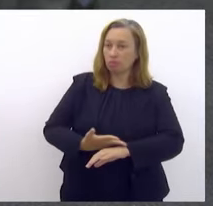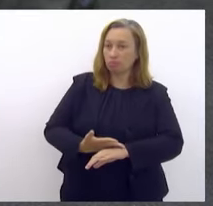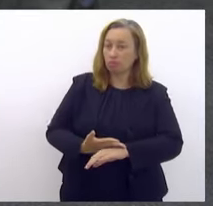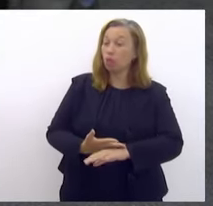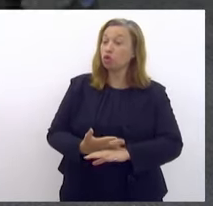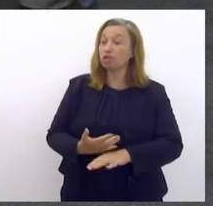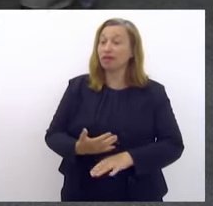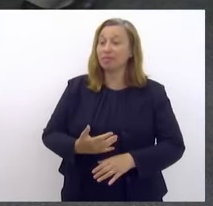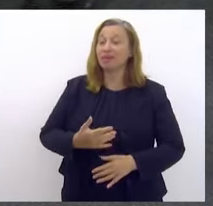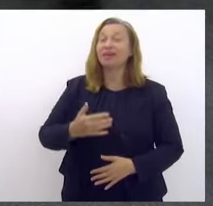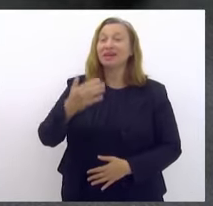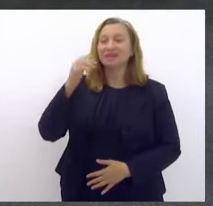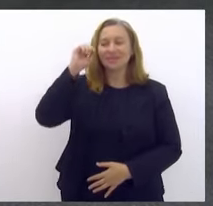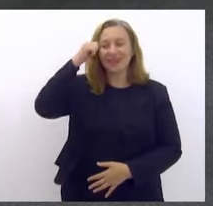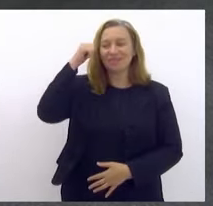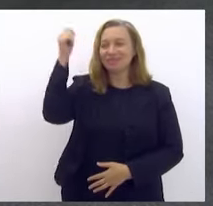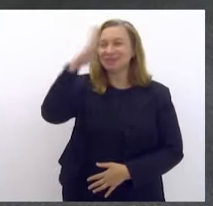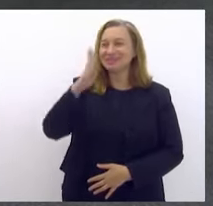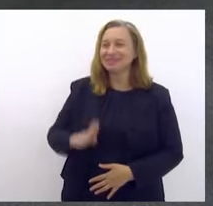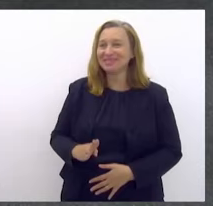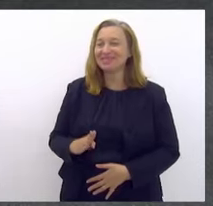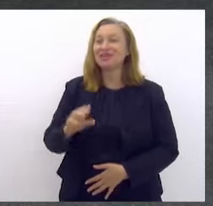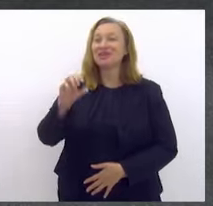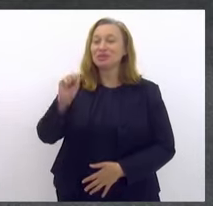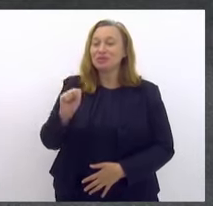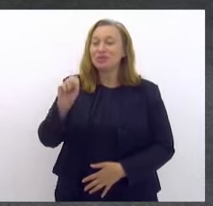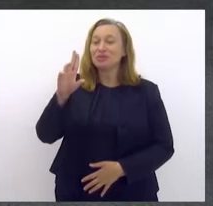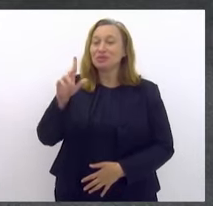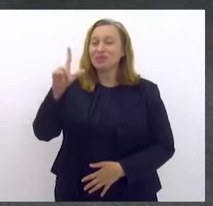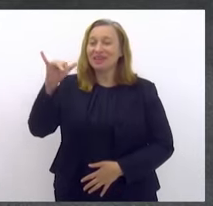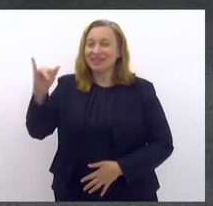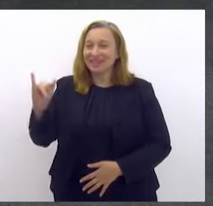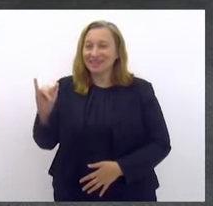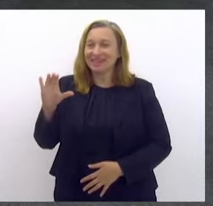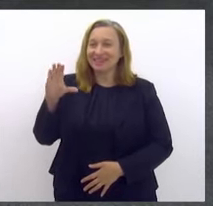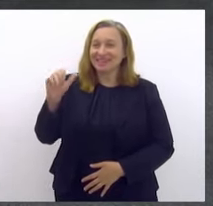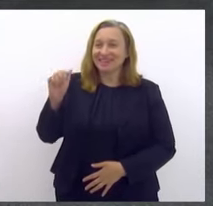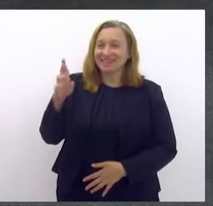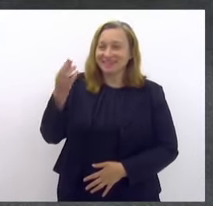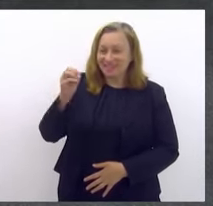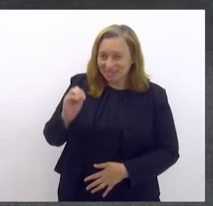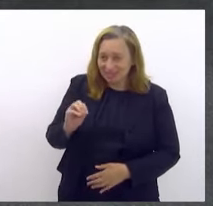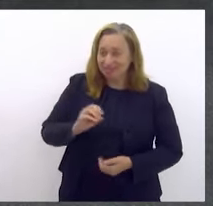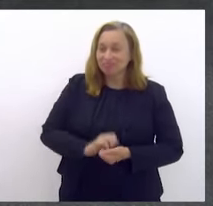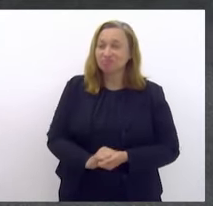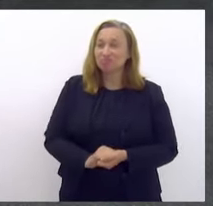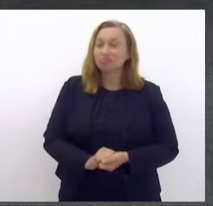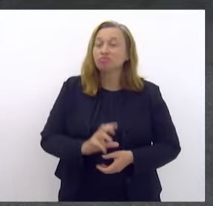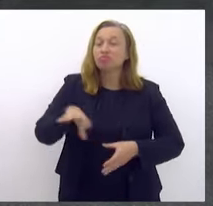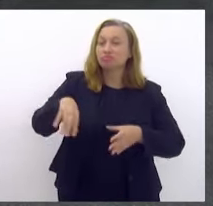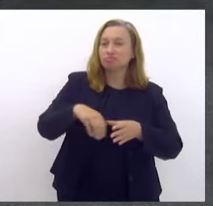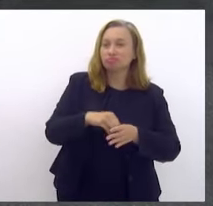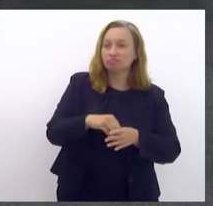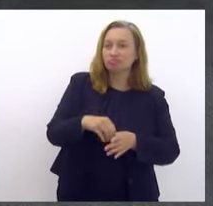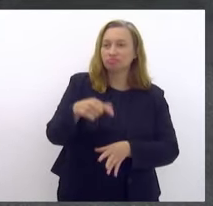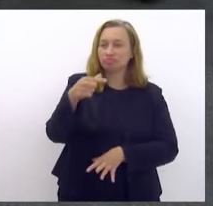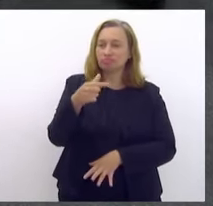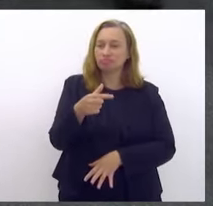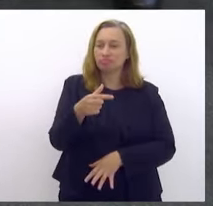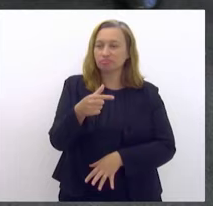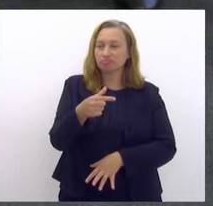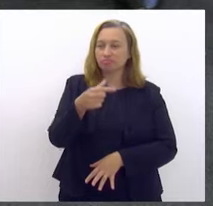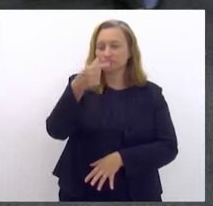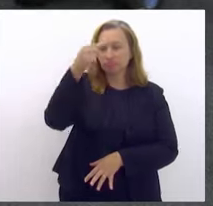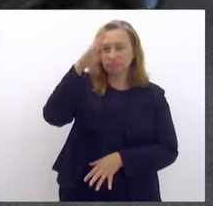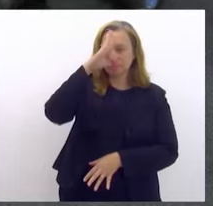Carneiro. Uma mulher que sempre esteve à frente do seu tempo, que ousou, dentro da academia, trazer debates